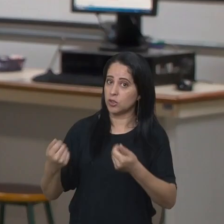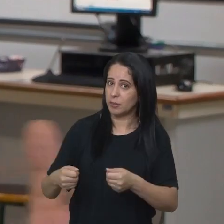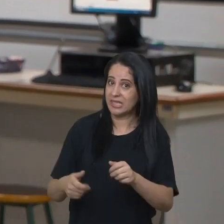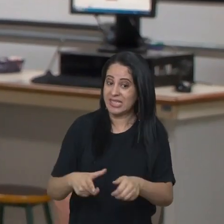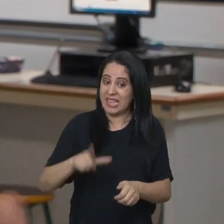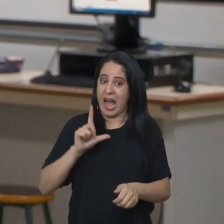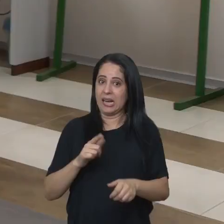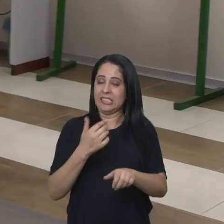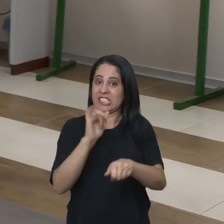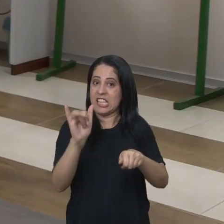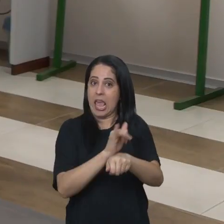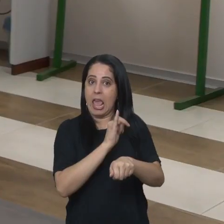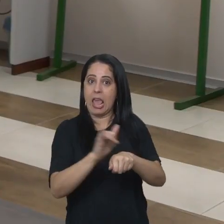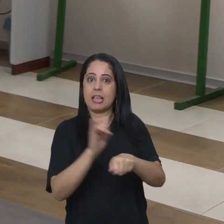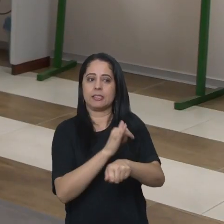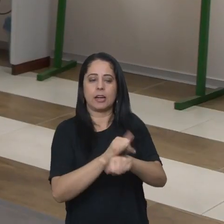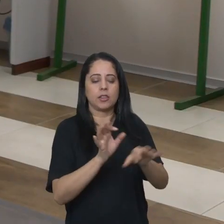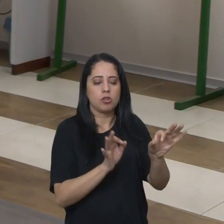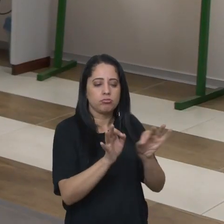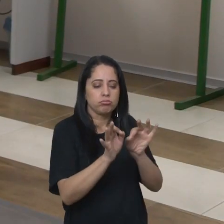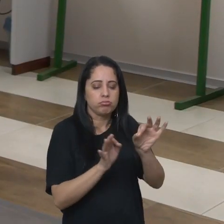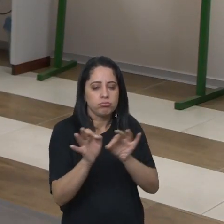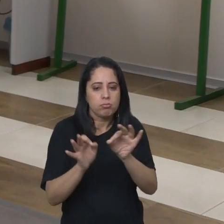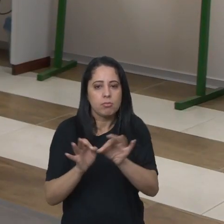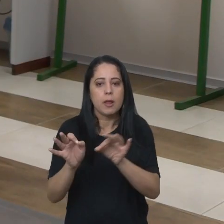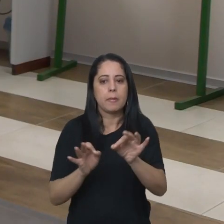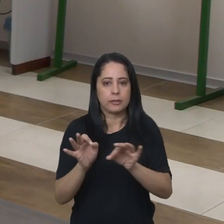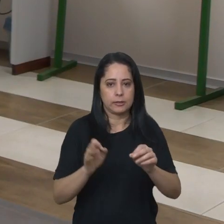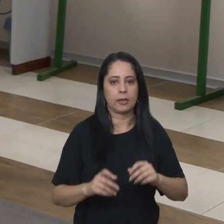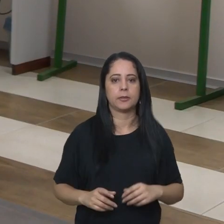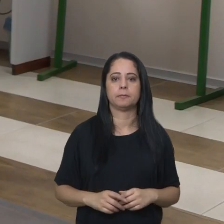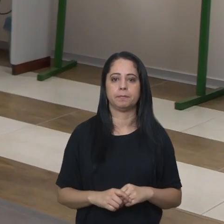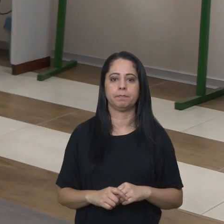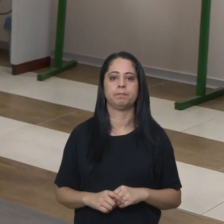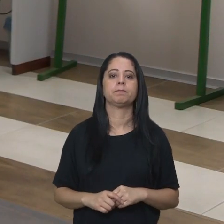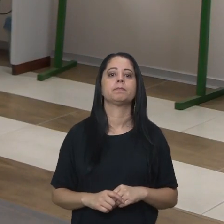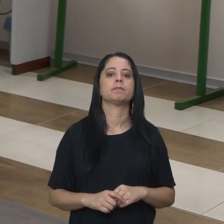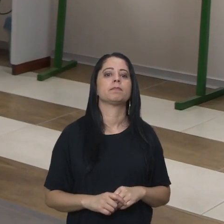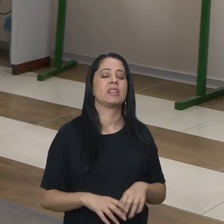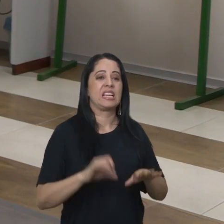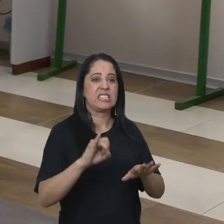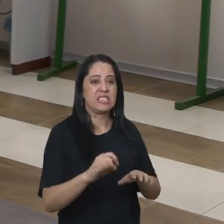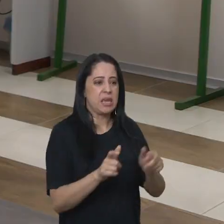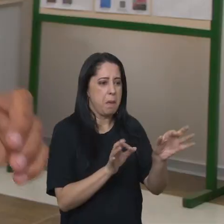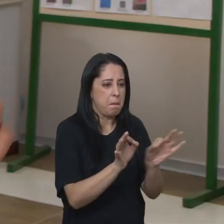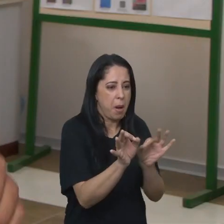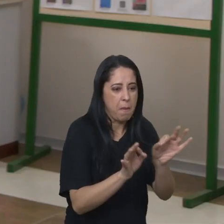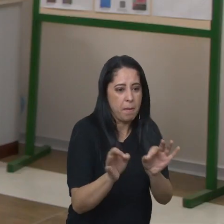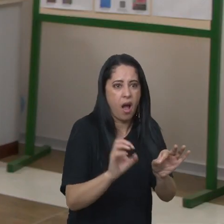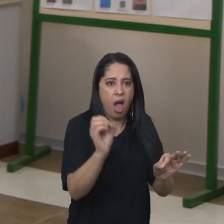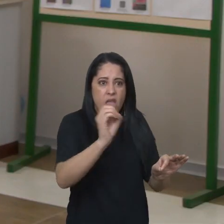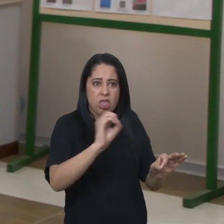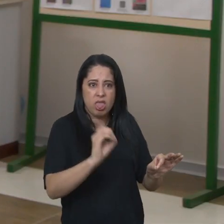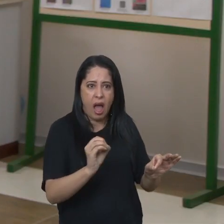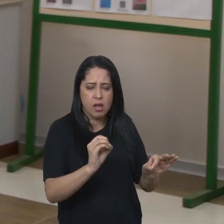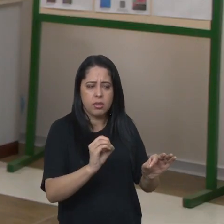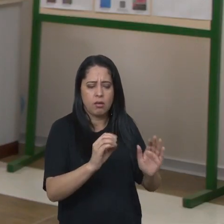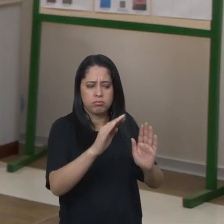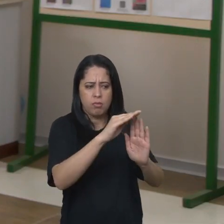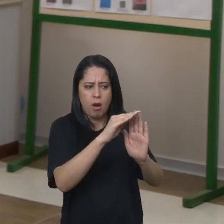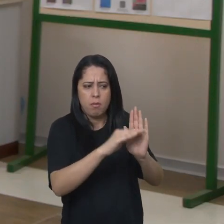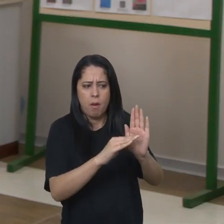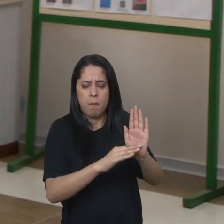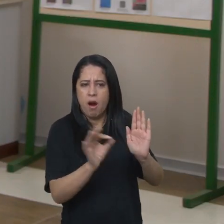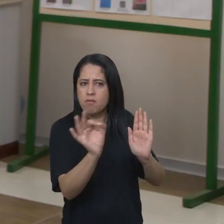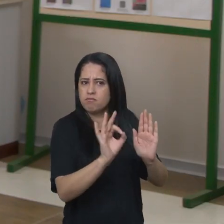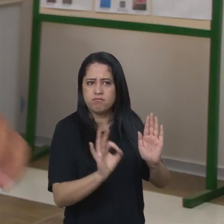será necessário um planejamento adequado para que os problemas ambientais sejam minimizados. Onde não há planejamento